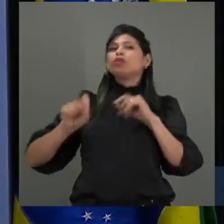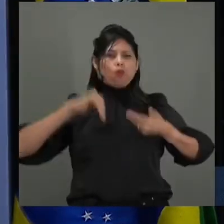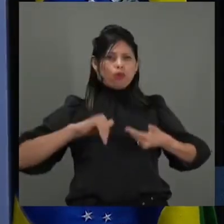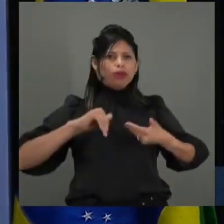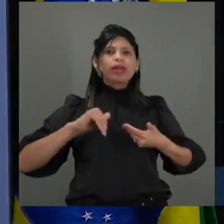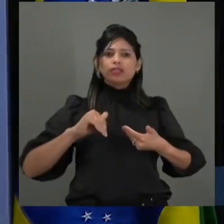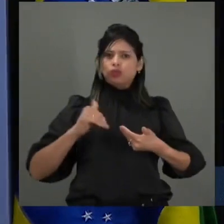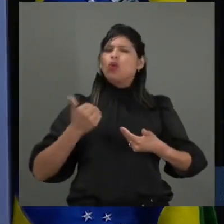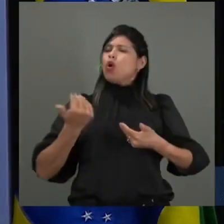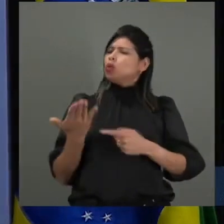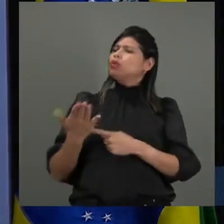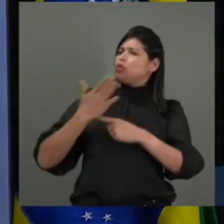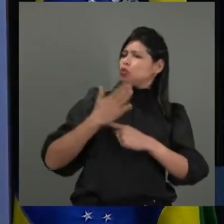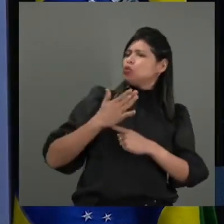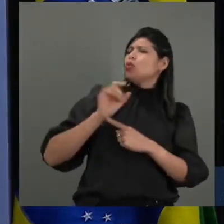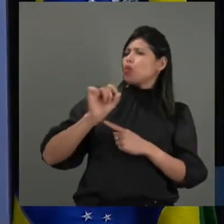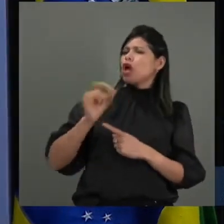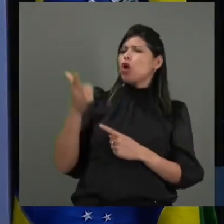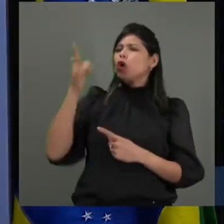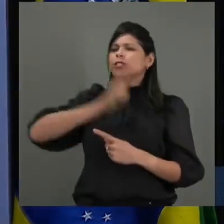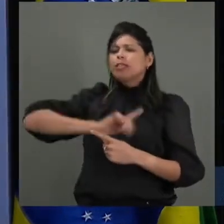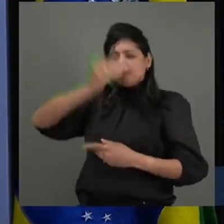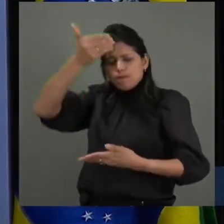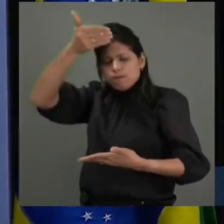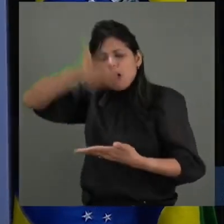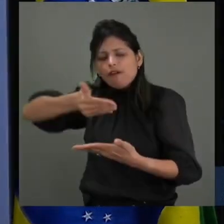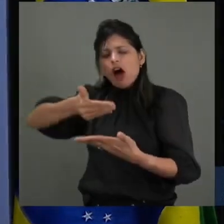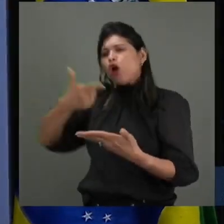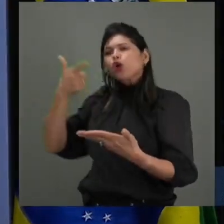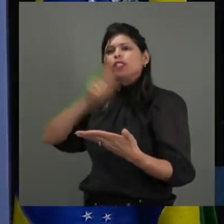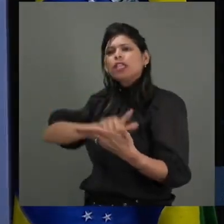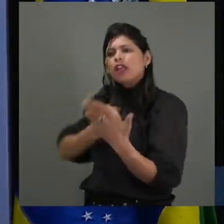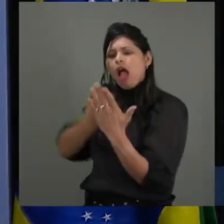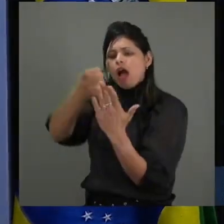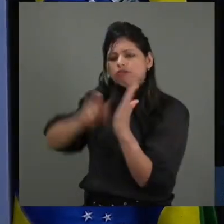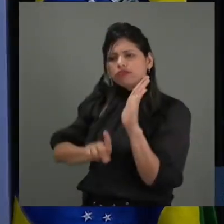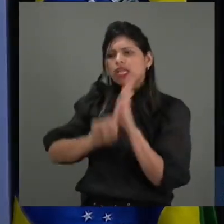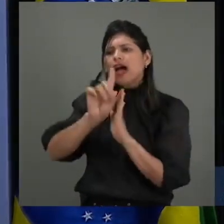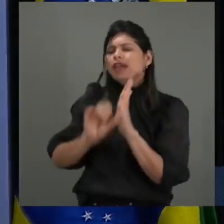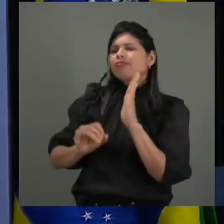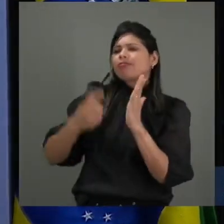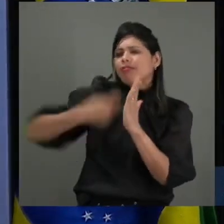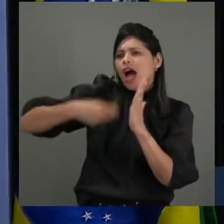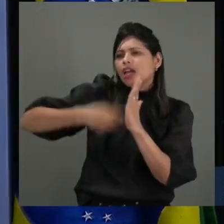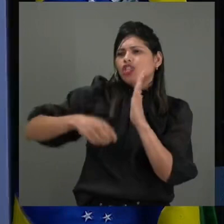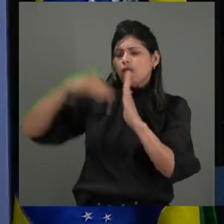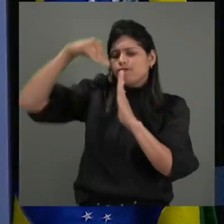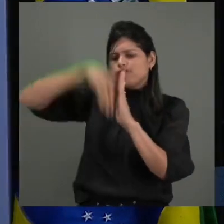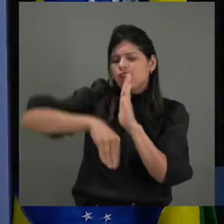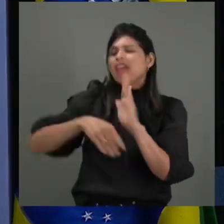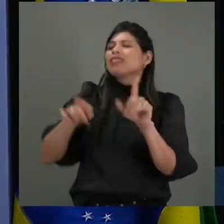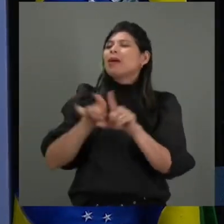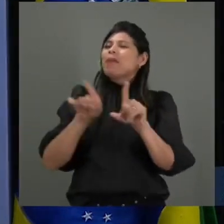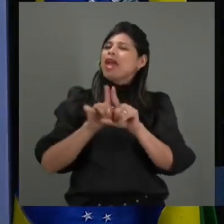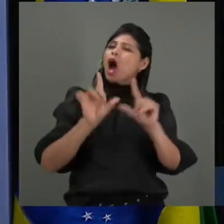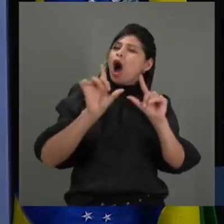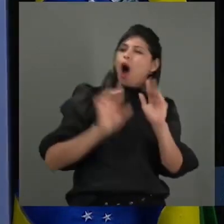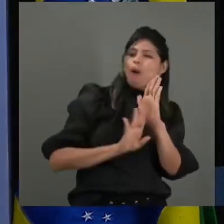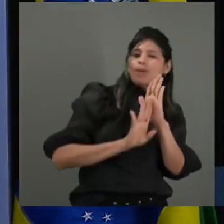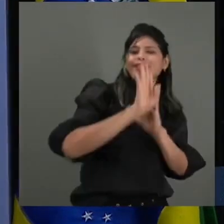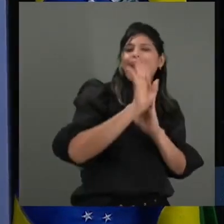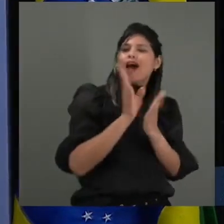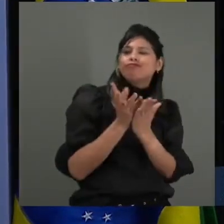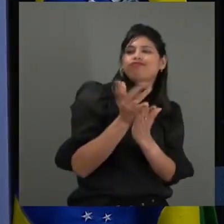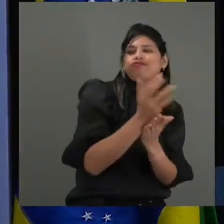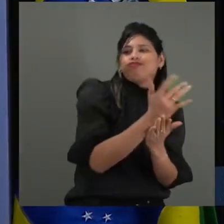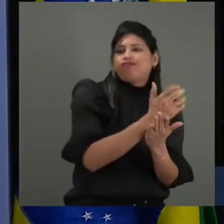Nacional, nós provamos que é possível reduzir carga tributária, diminuir despesas públicas e aumentar a arrecadação